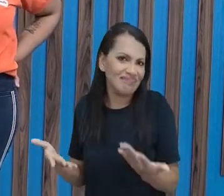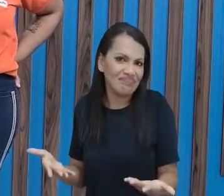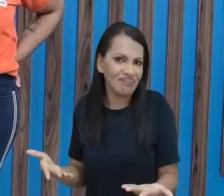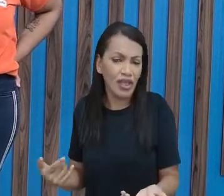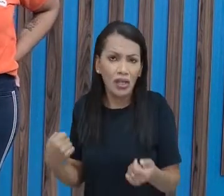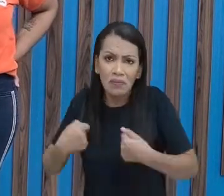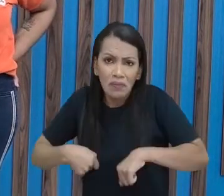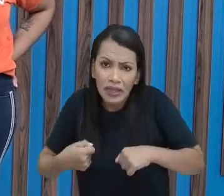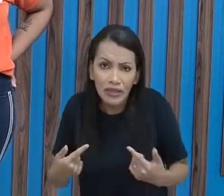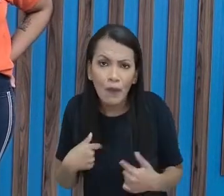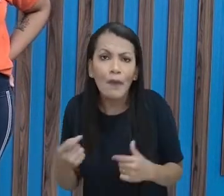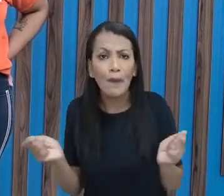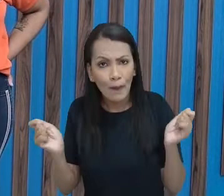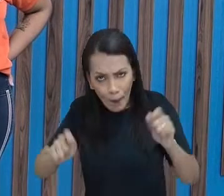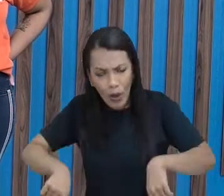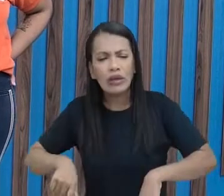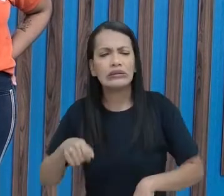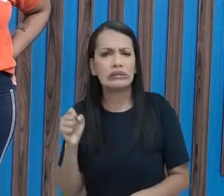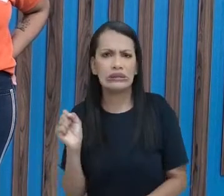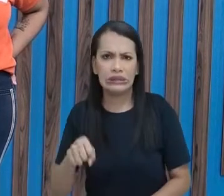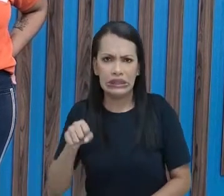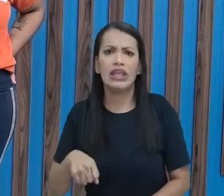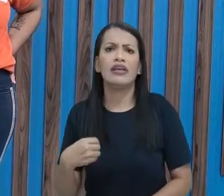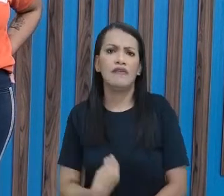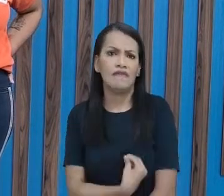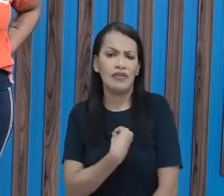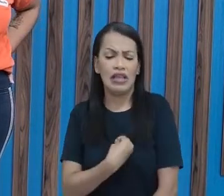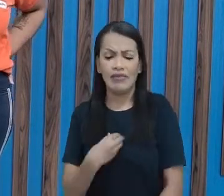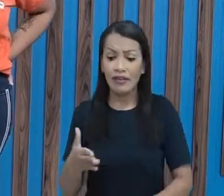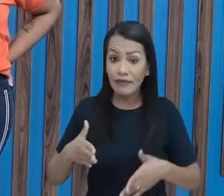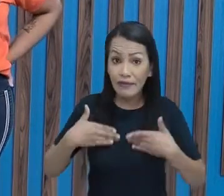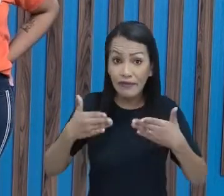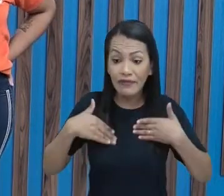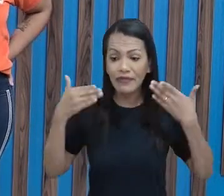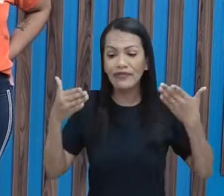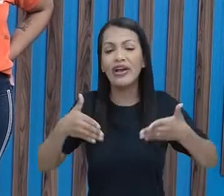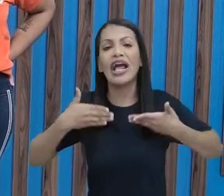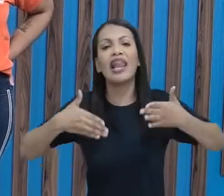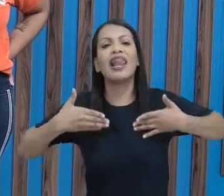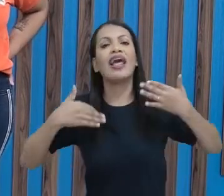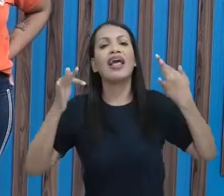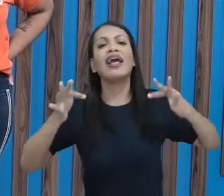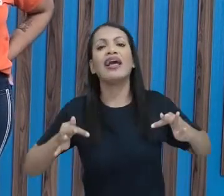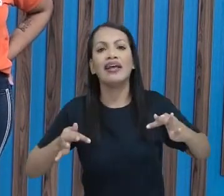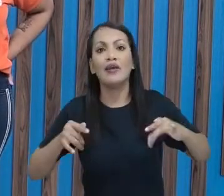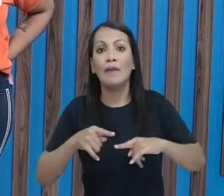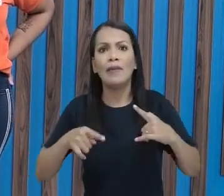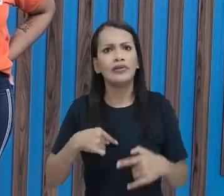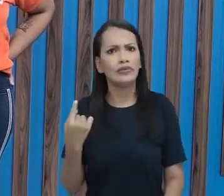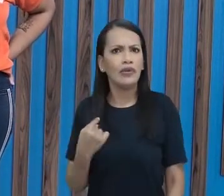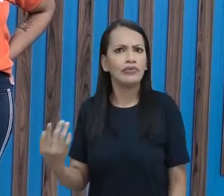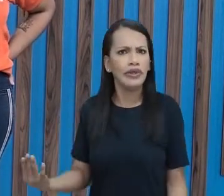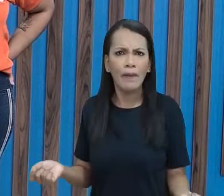né? Porque parece meio crueldade, assim, né? Você perceber que uma pessoa já